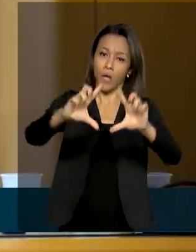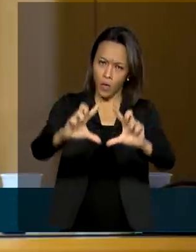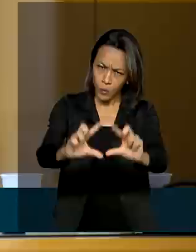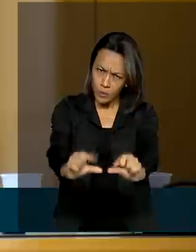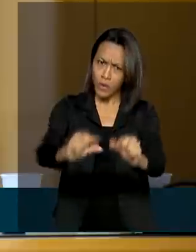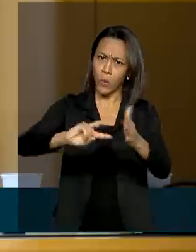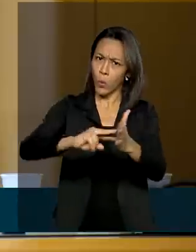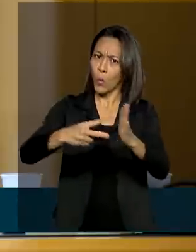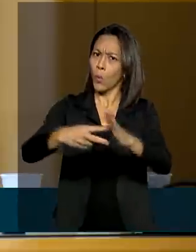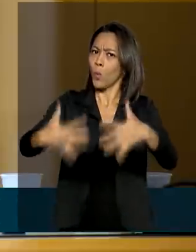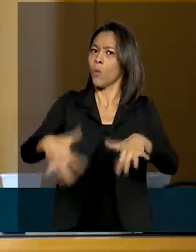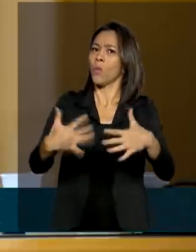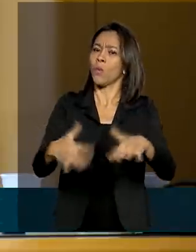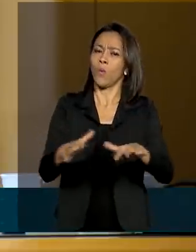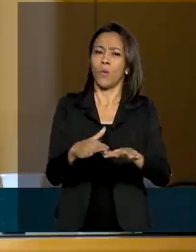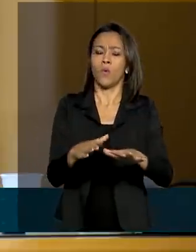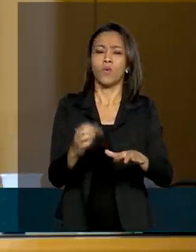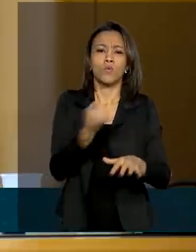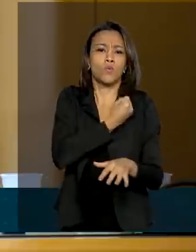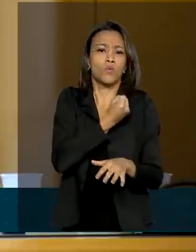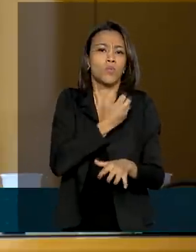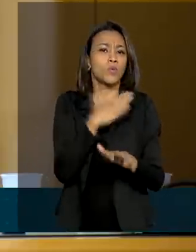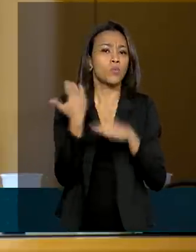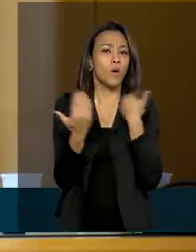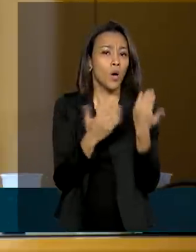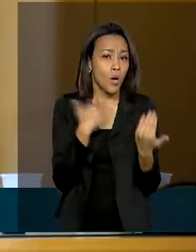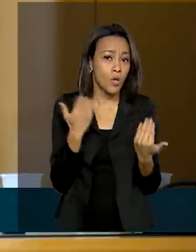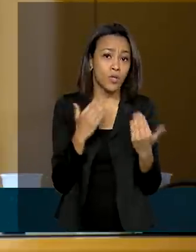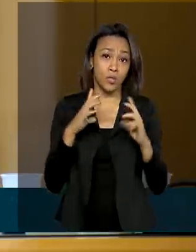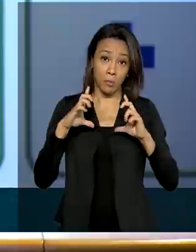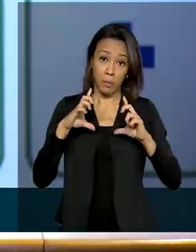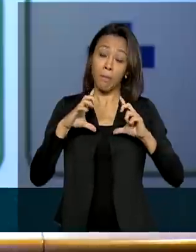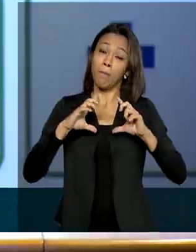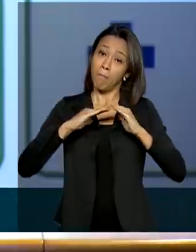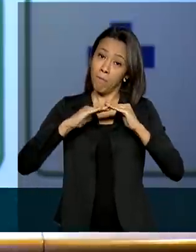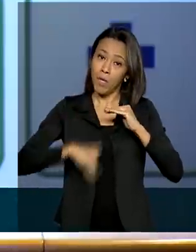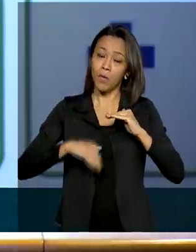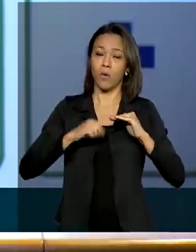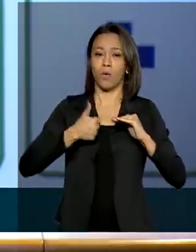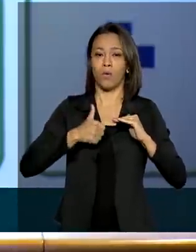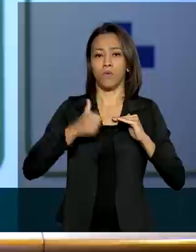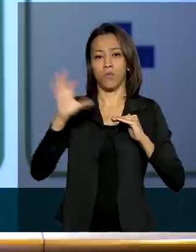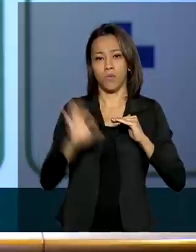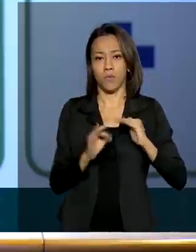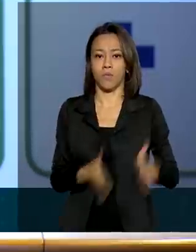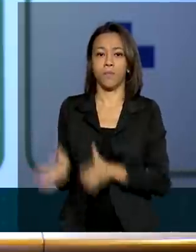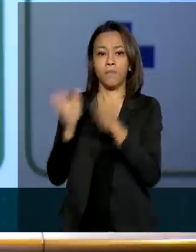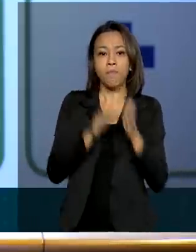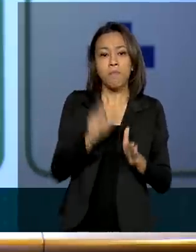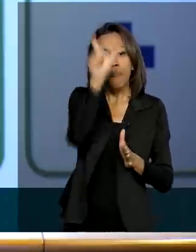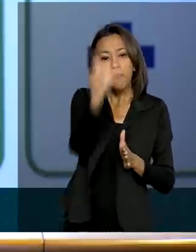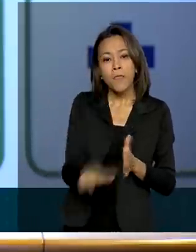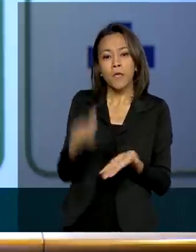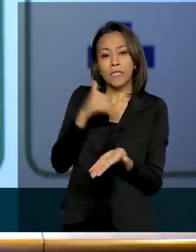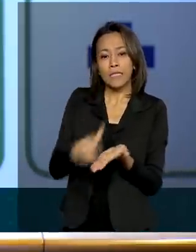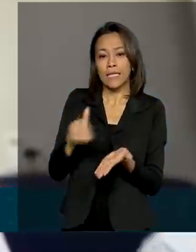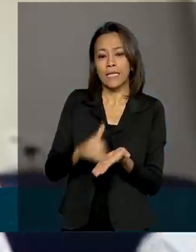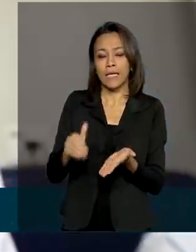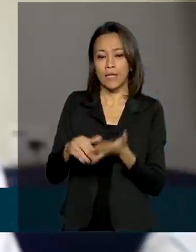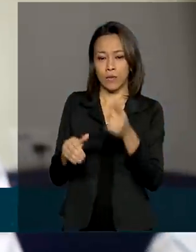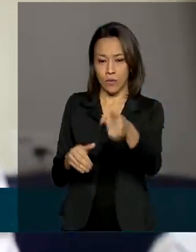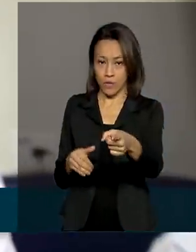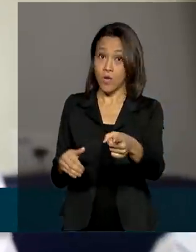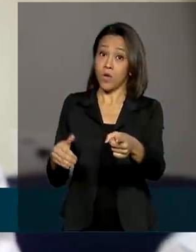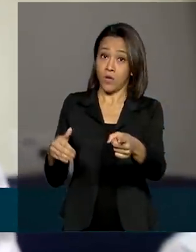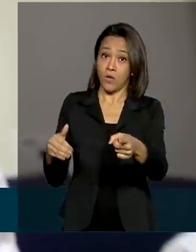significativa no número de óbitos de menos 11%. O secretário-executivo do Ministério da Saúde afirmou que